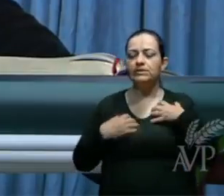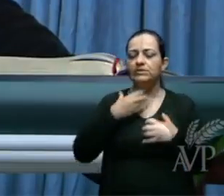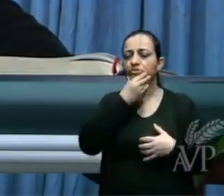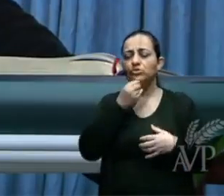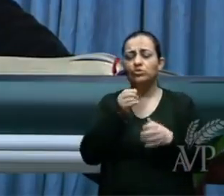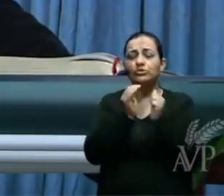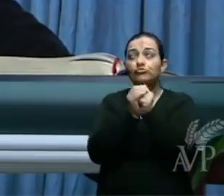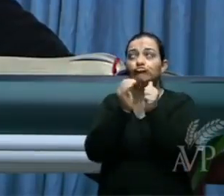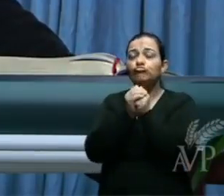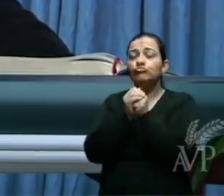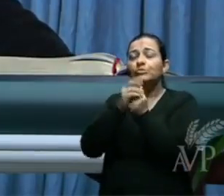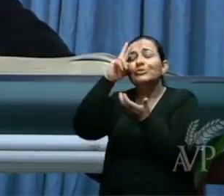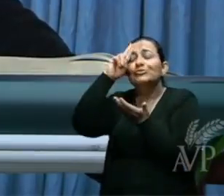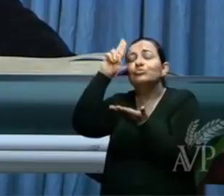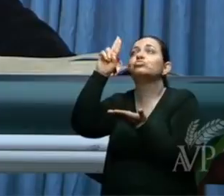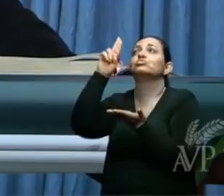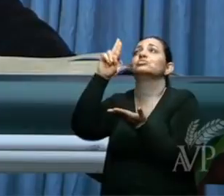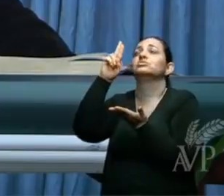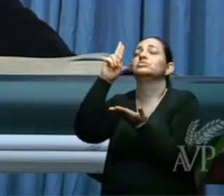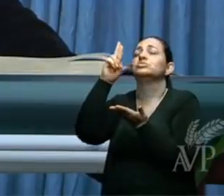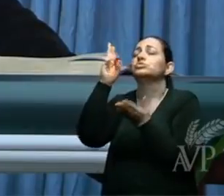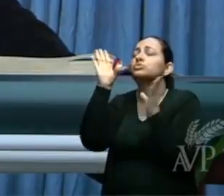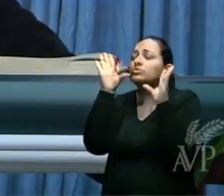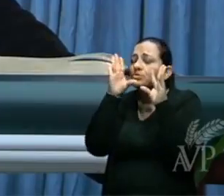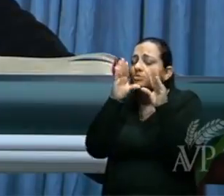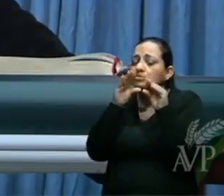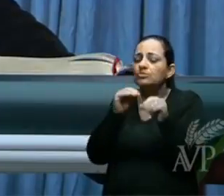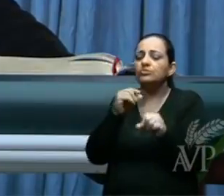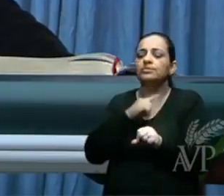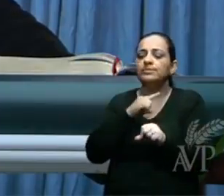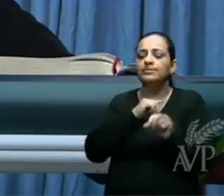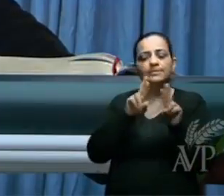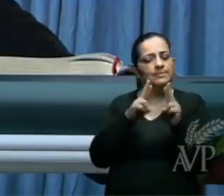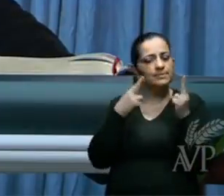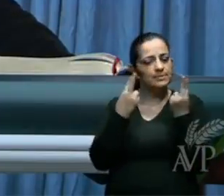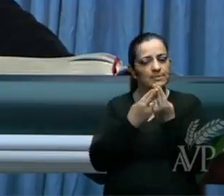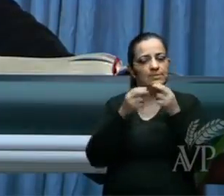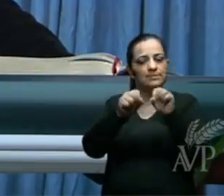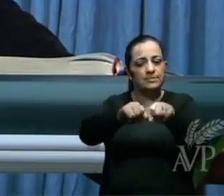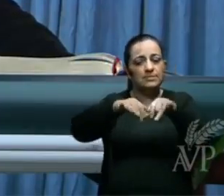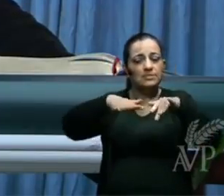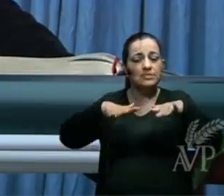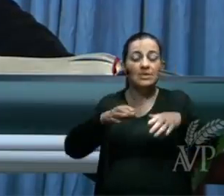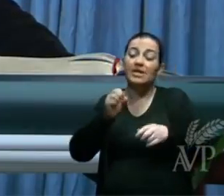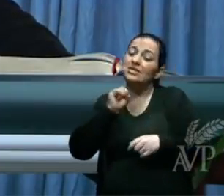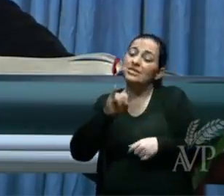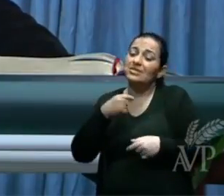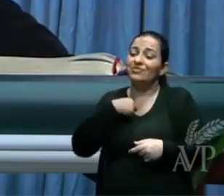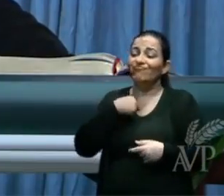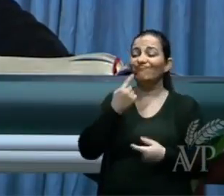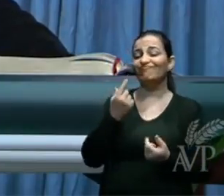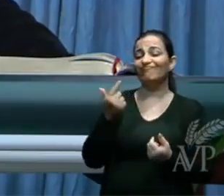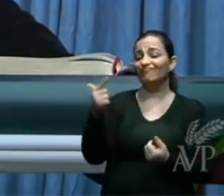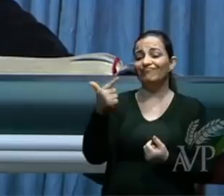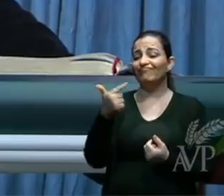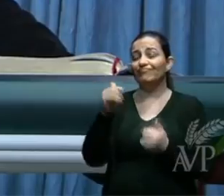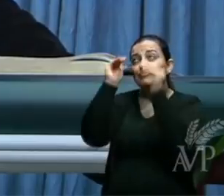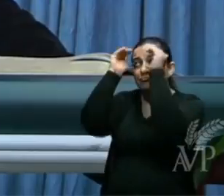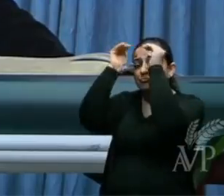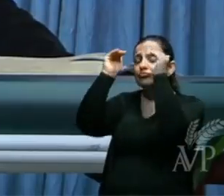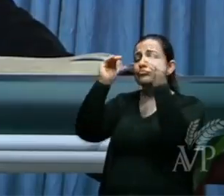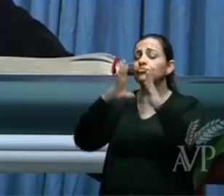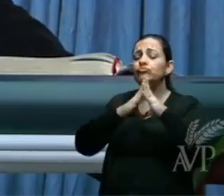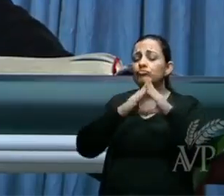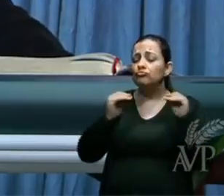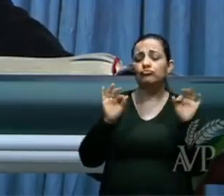senhor esta noite temos aqui a reunião se eu estou fora da tua vontade que o senhor não cure